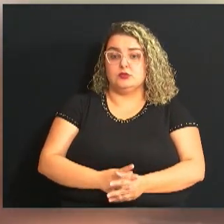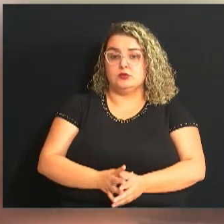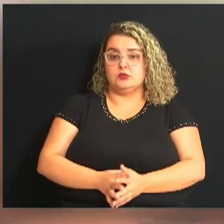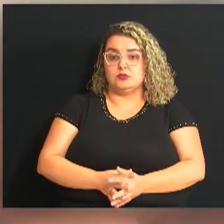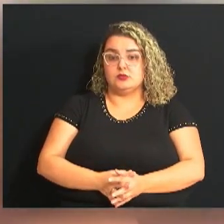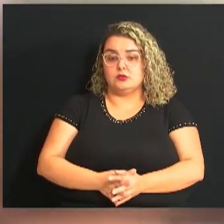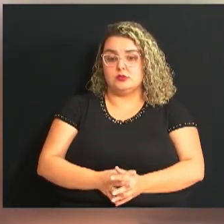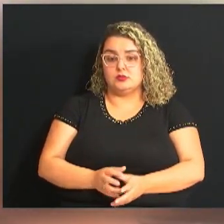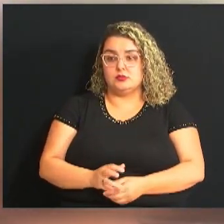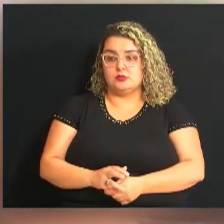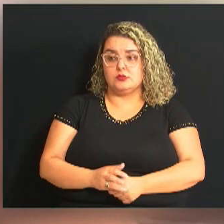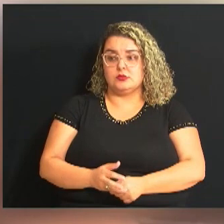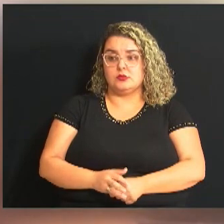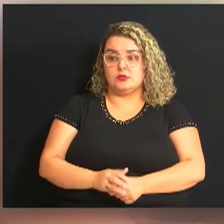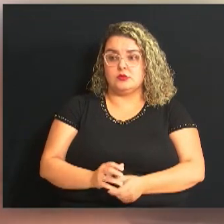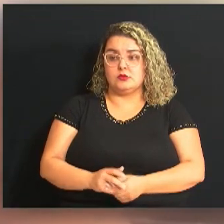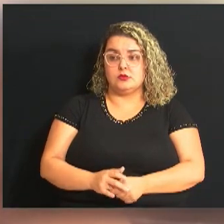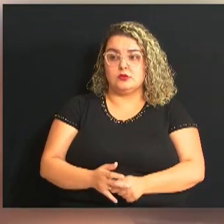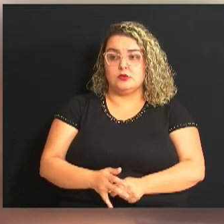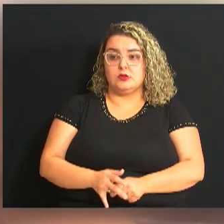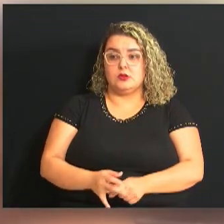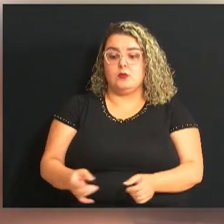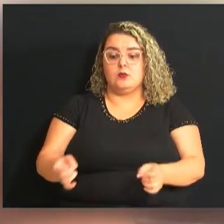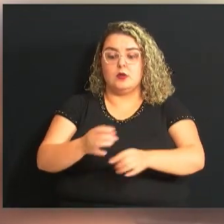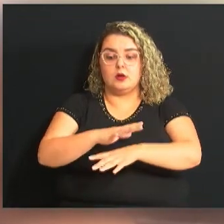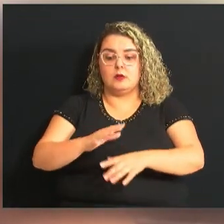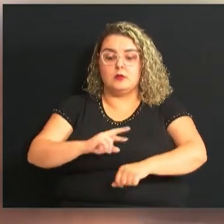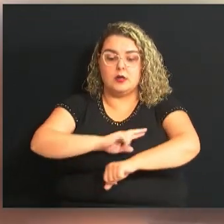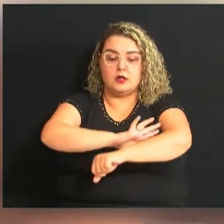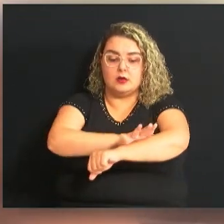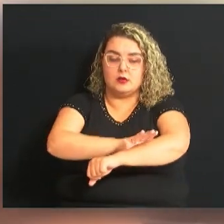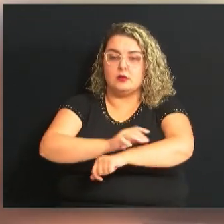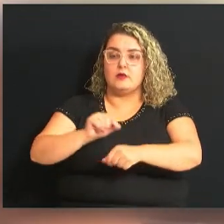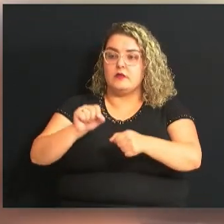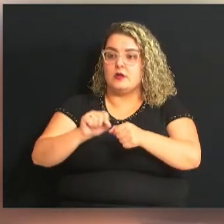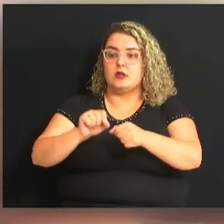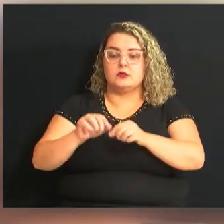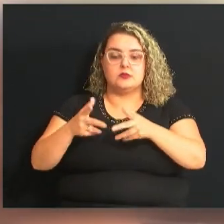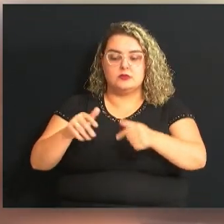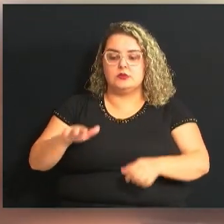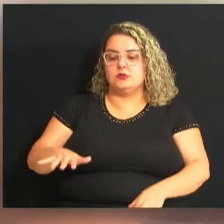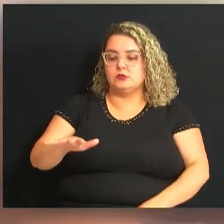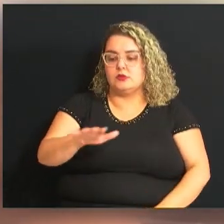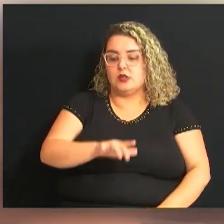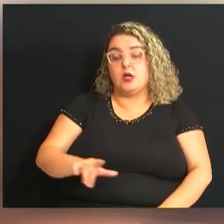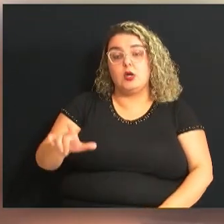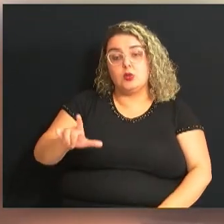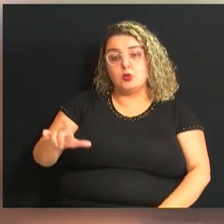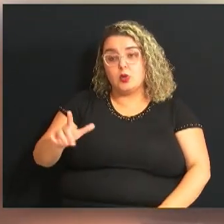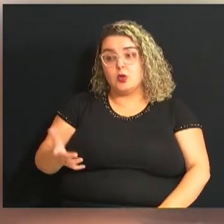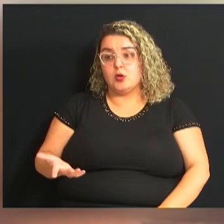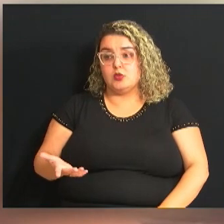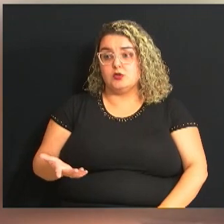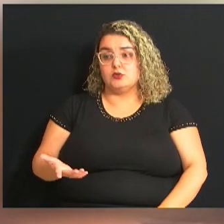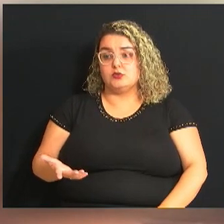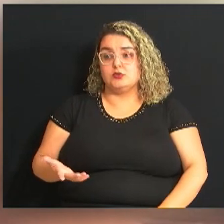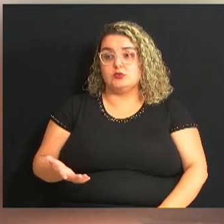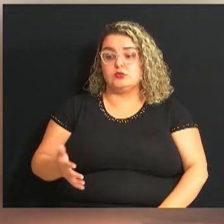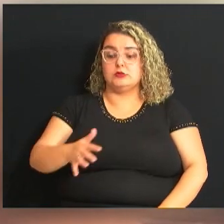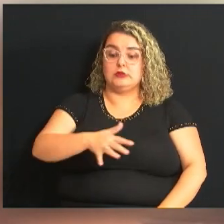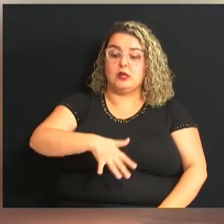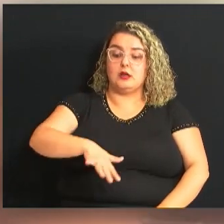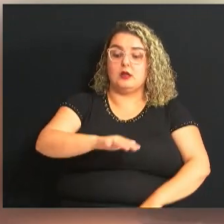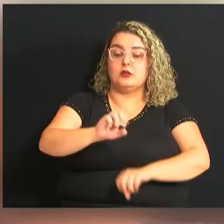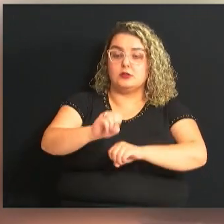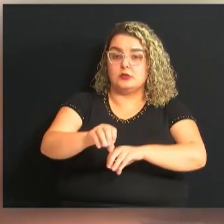O combate ao racismo, ele tem que ser feito em todas as esferas. É óbvio que na esfera da educação,